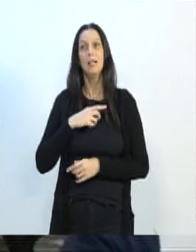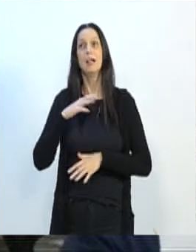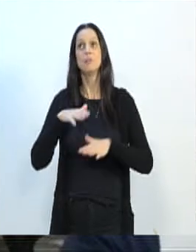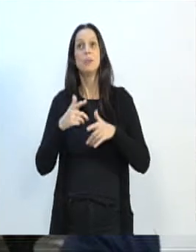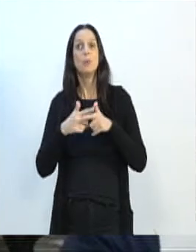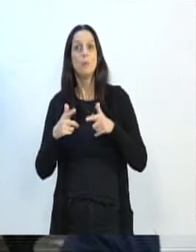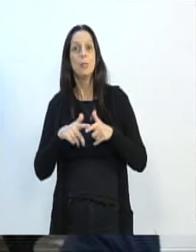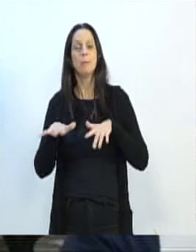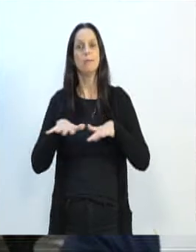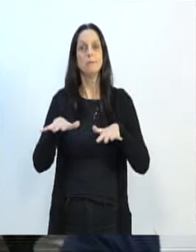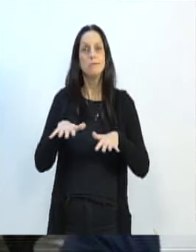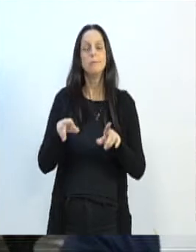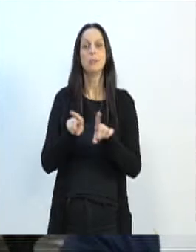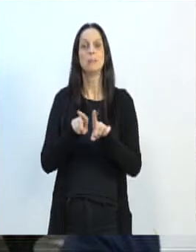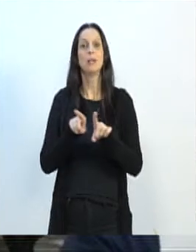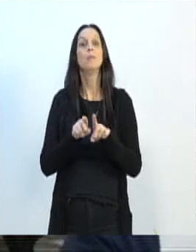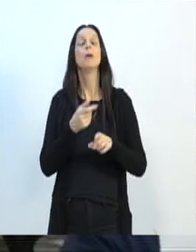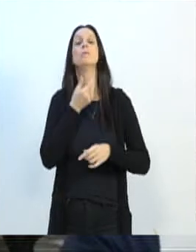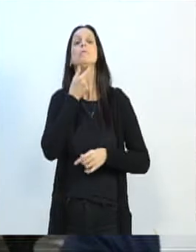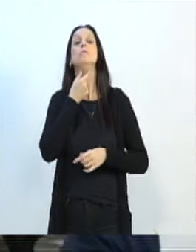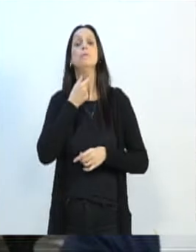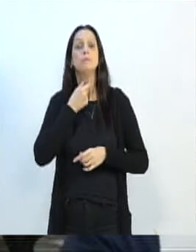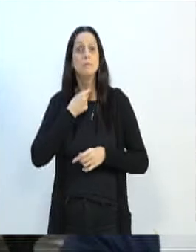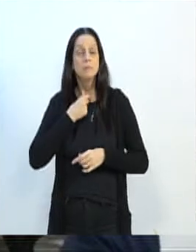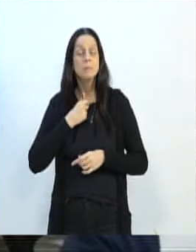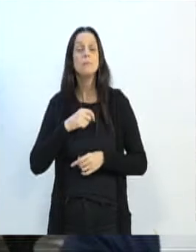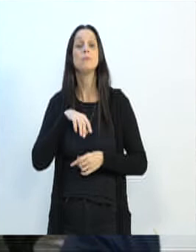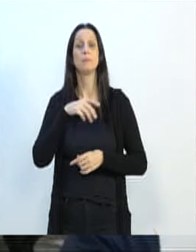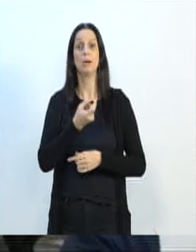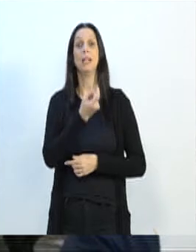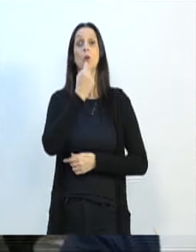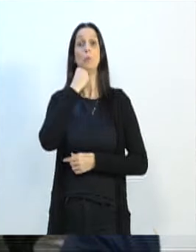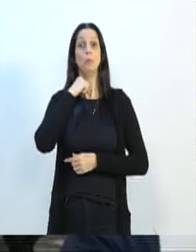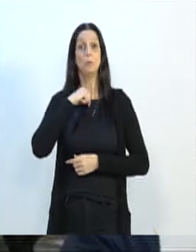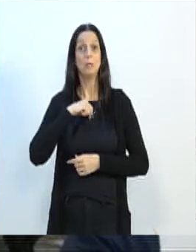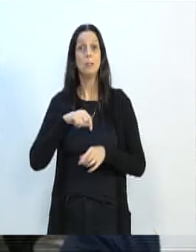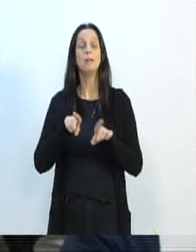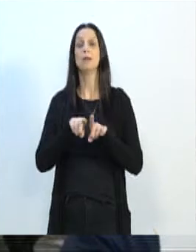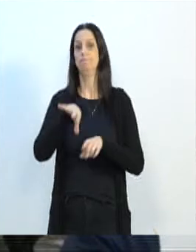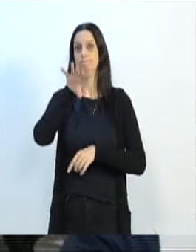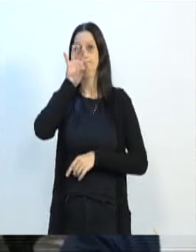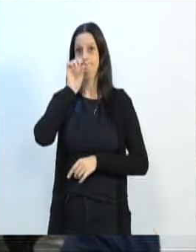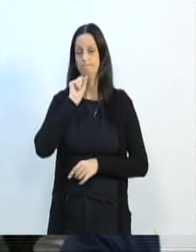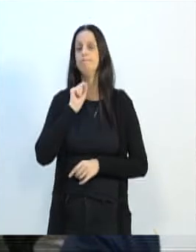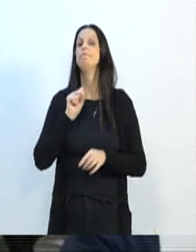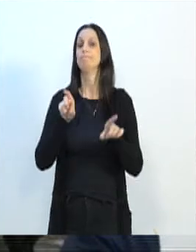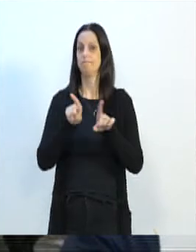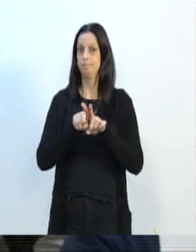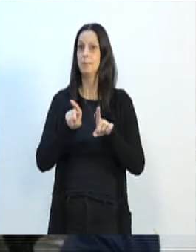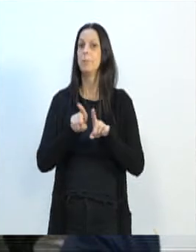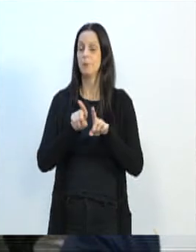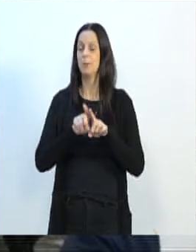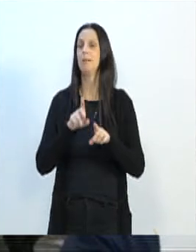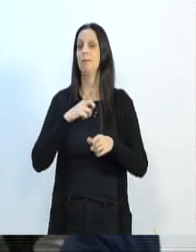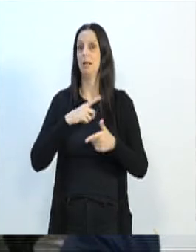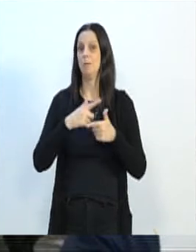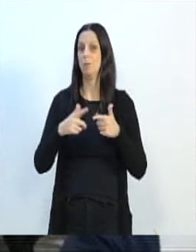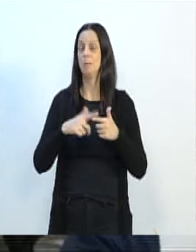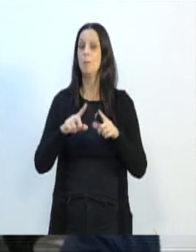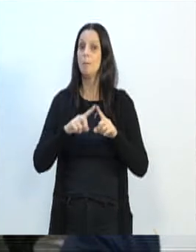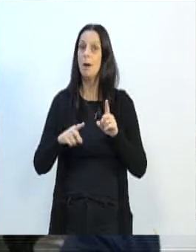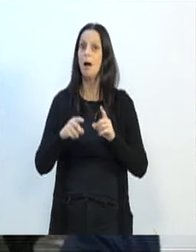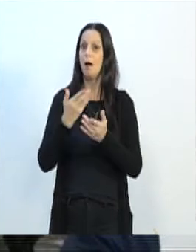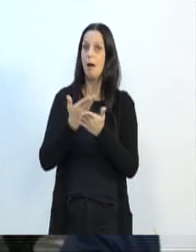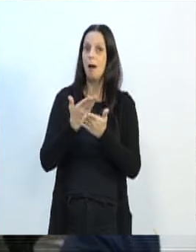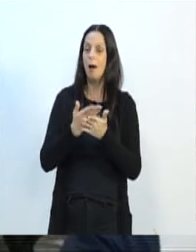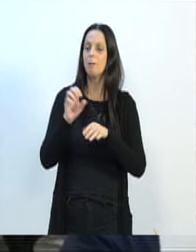atingido na deglutição e na respiração, duas áreas em que o canto trabalha de forma muito eficiente.